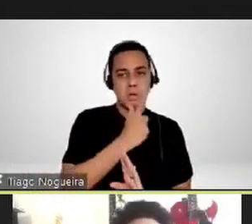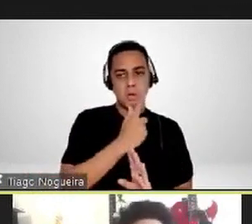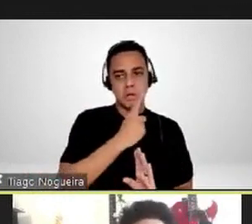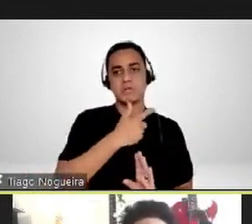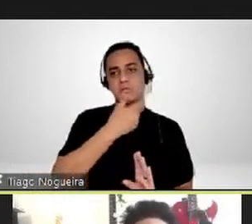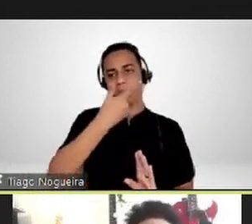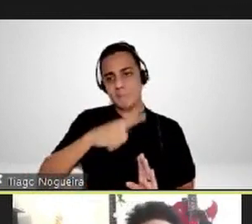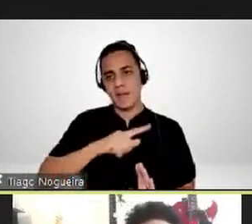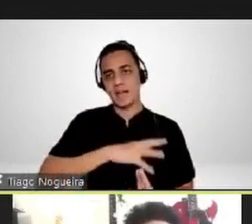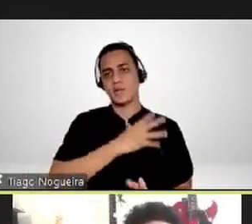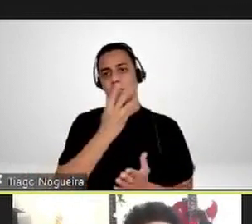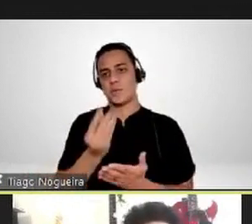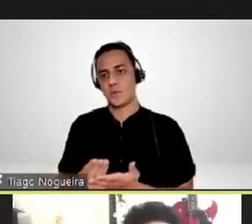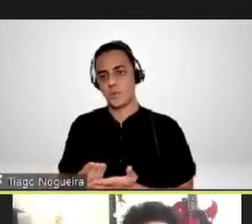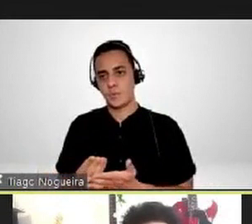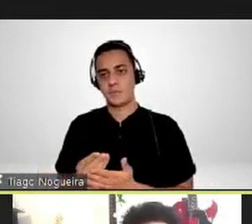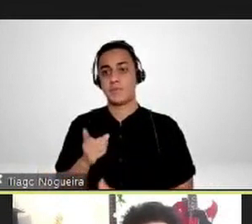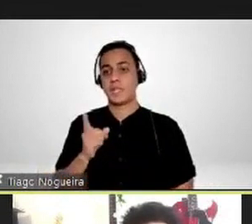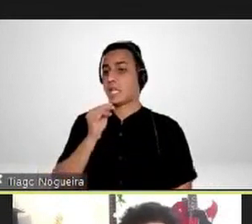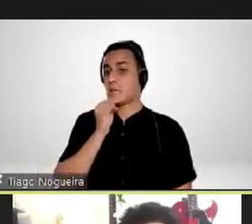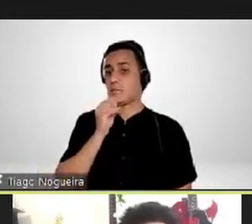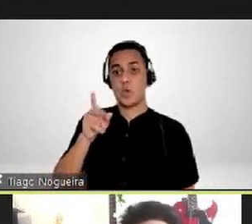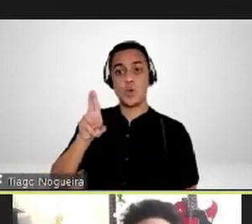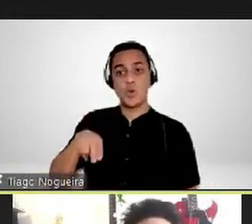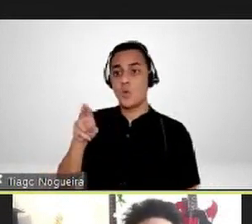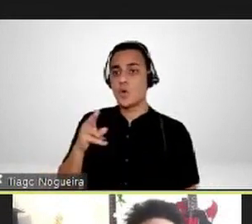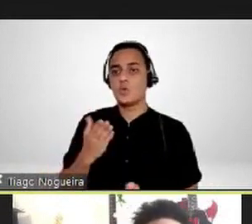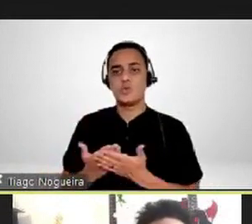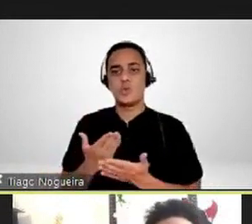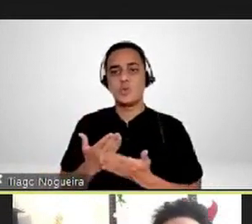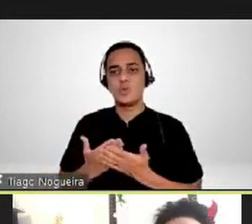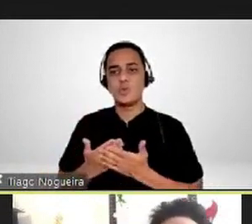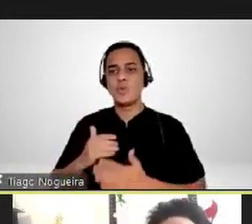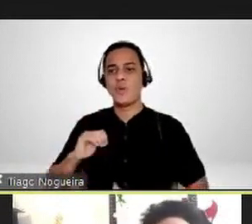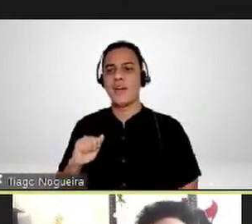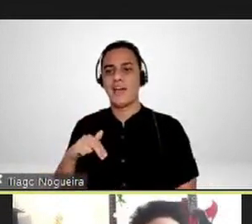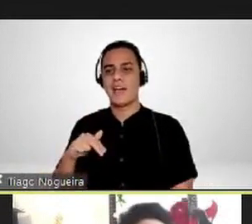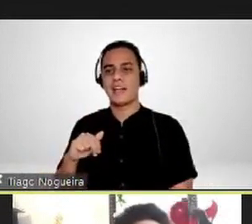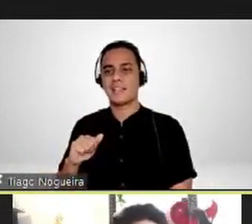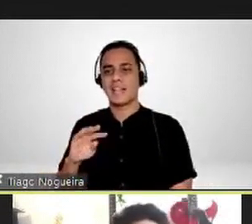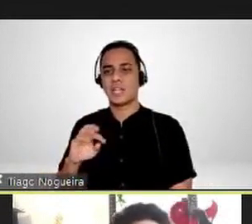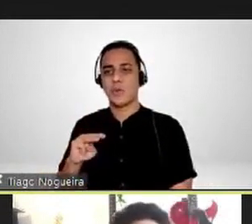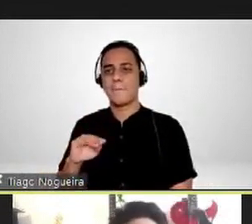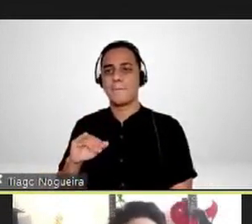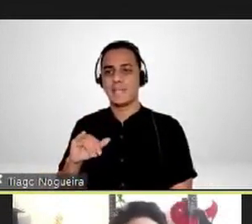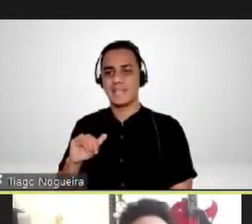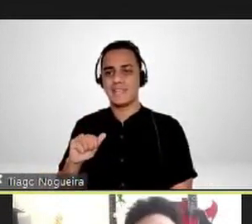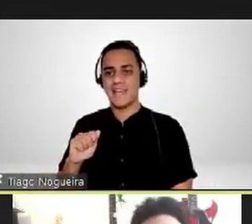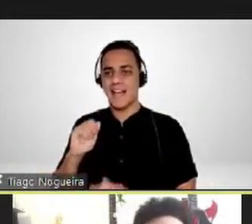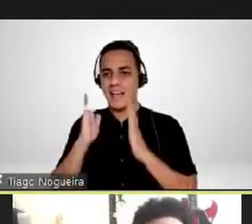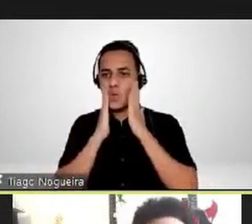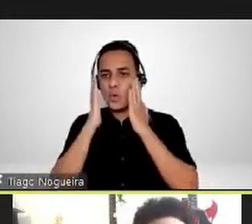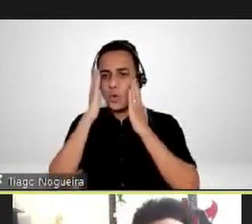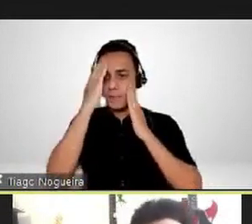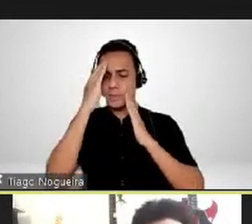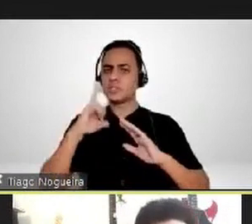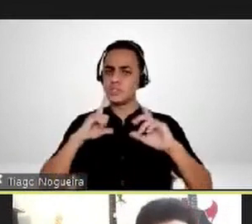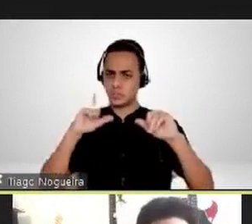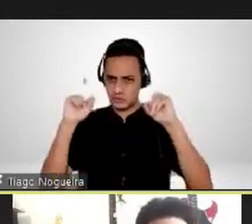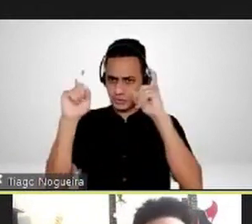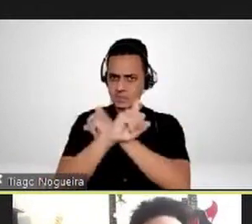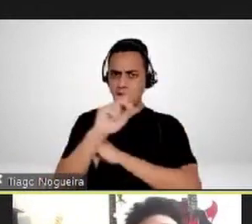ele nunca tinha estudado anatomia, ele tinha dificuldade de olhar um rosto em diferentes posições, um corpo, um